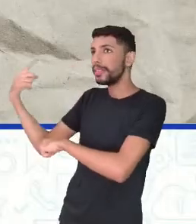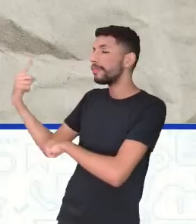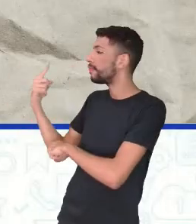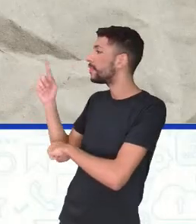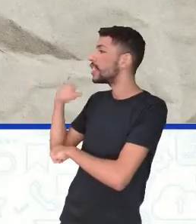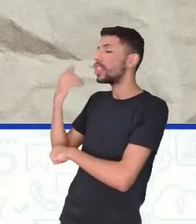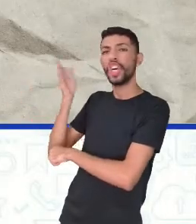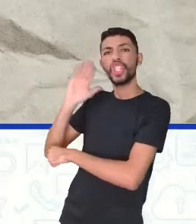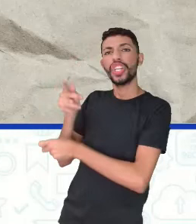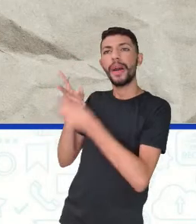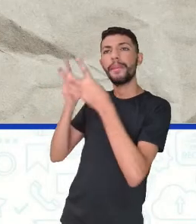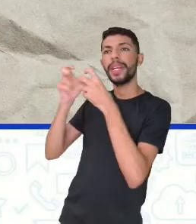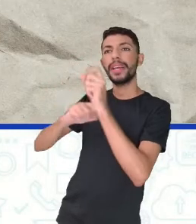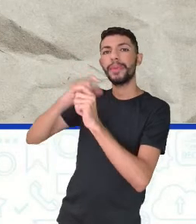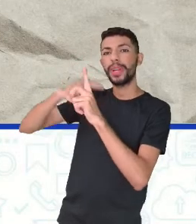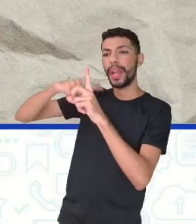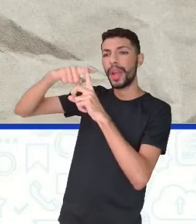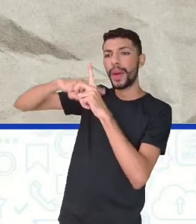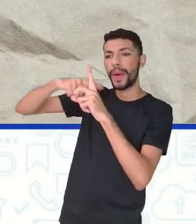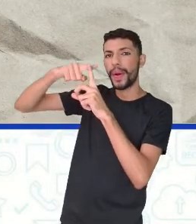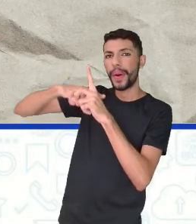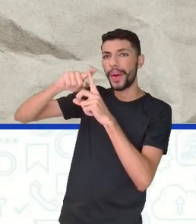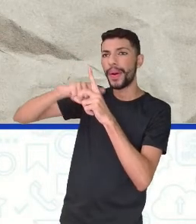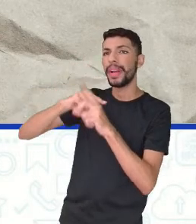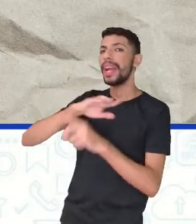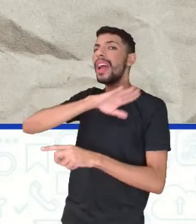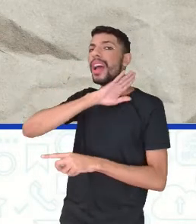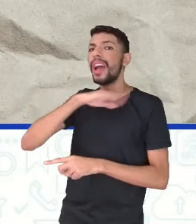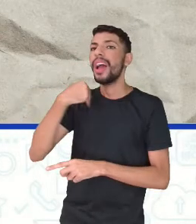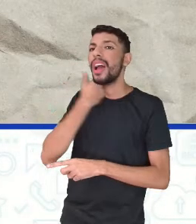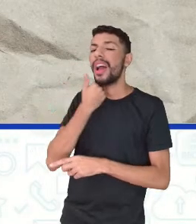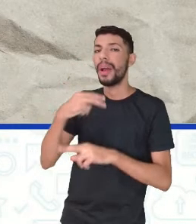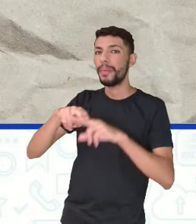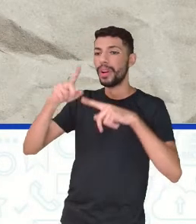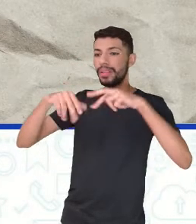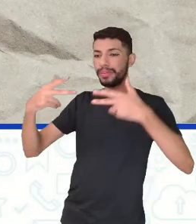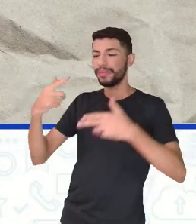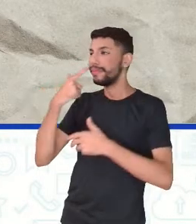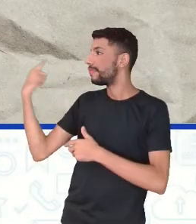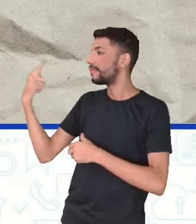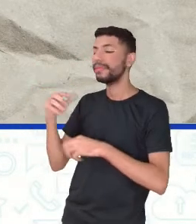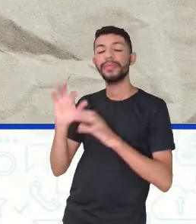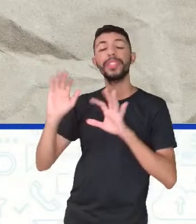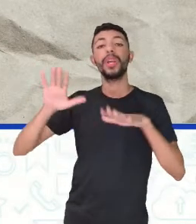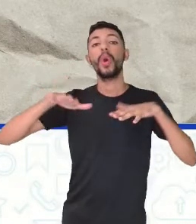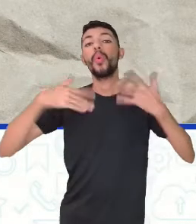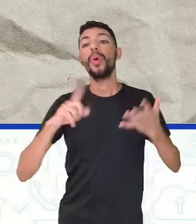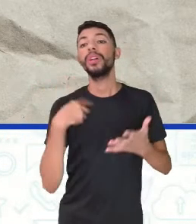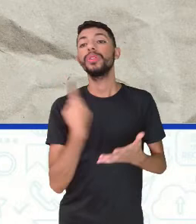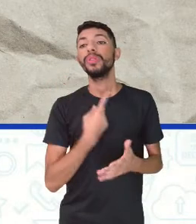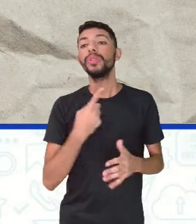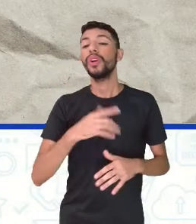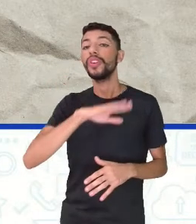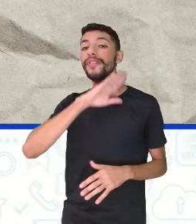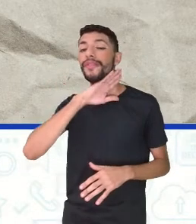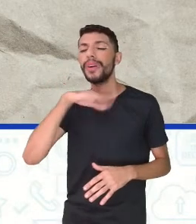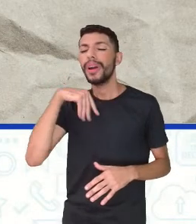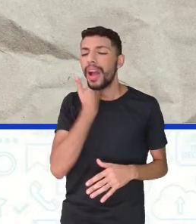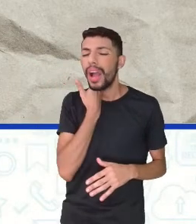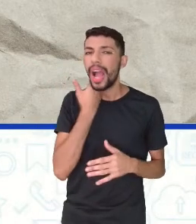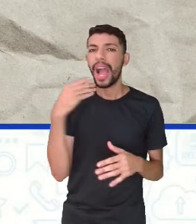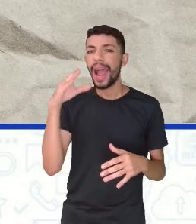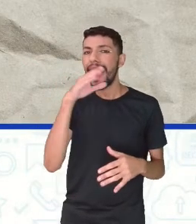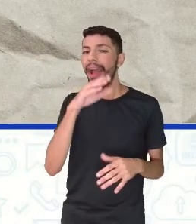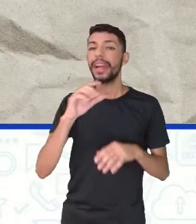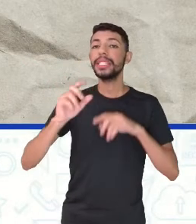equipamento, pelo termômetro que está com febre. Gente, a nossa febre, ó, quando a gente está com febre, o corpo está bem aquecido. E